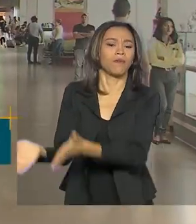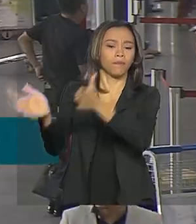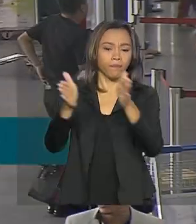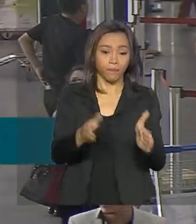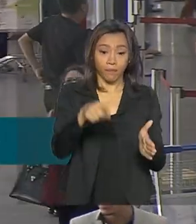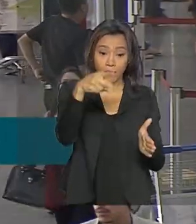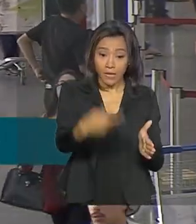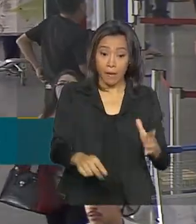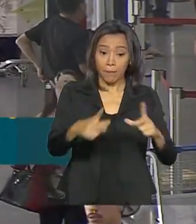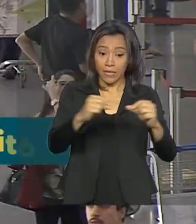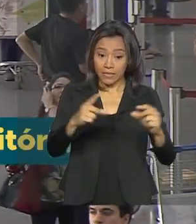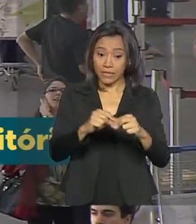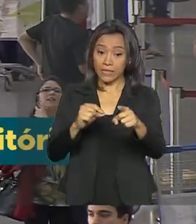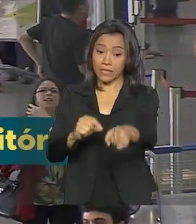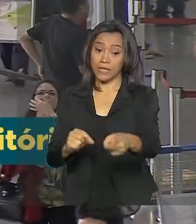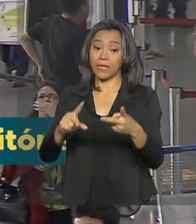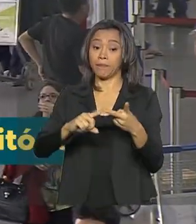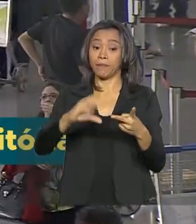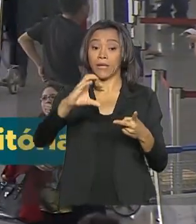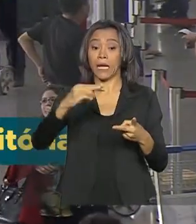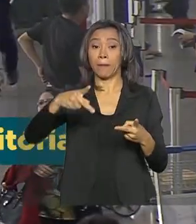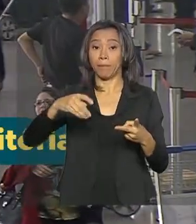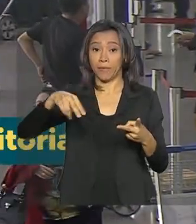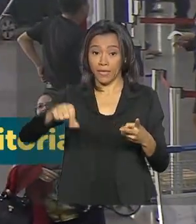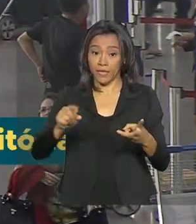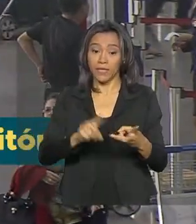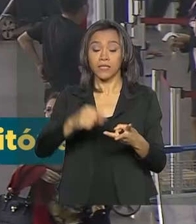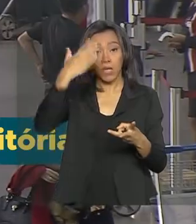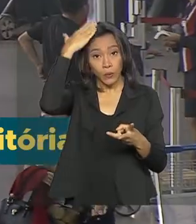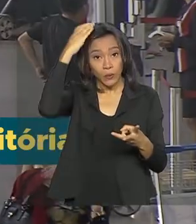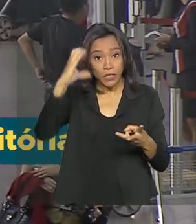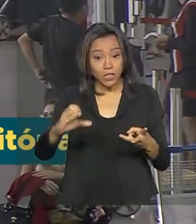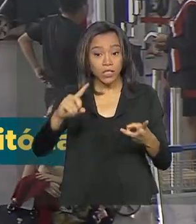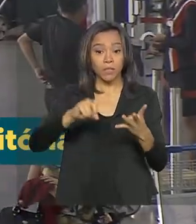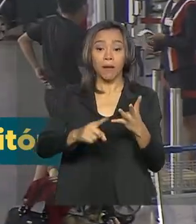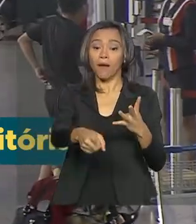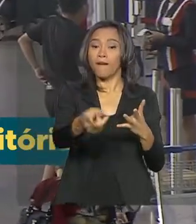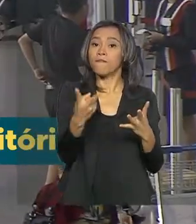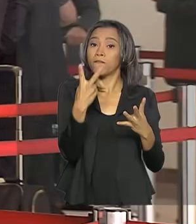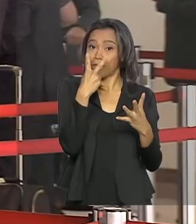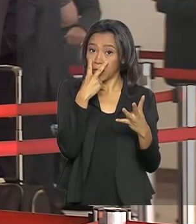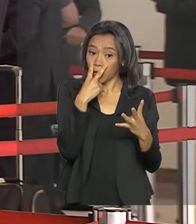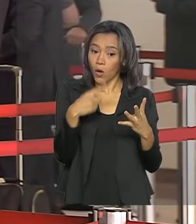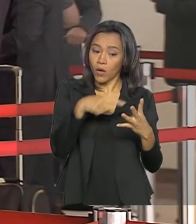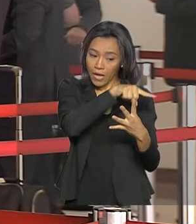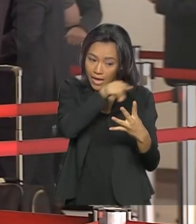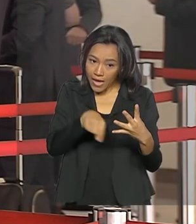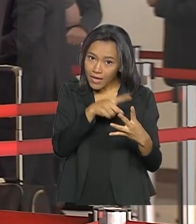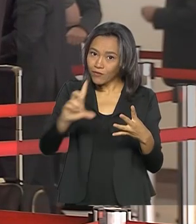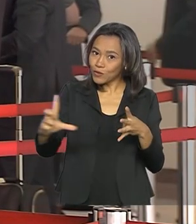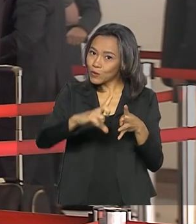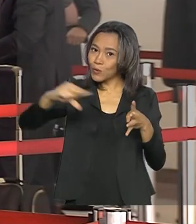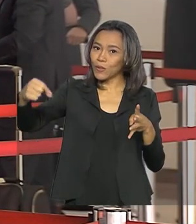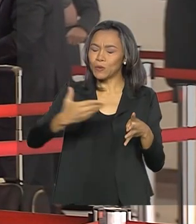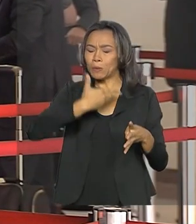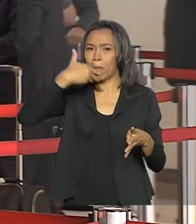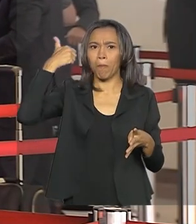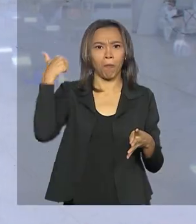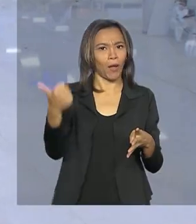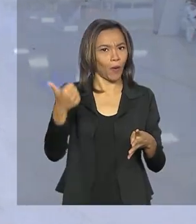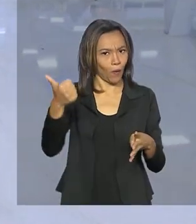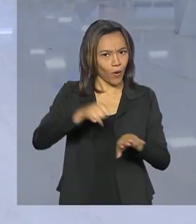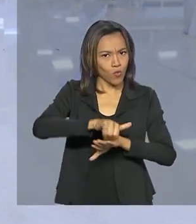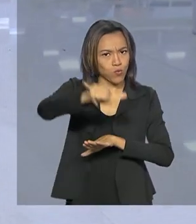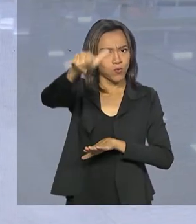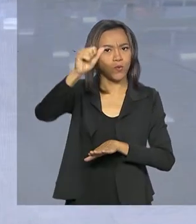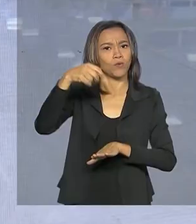Brasília, Campinas, em São Paulo, Curitiba, no Paraná, Vitória, no Espírito Santo, foram eleitos os melhores do país.